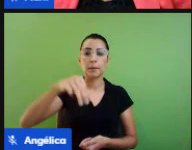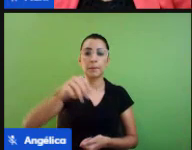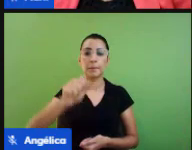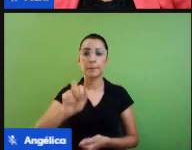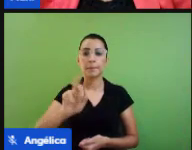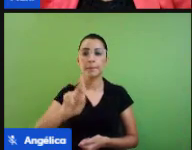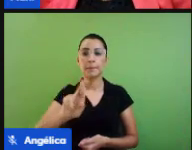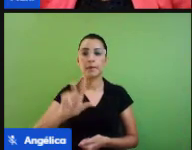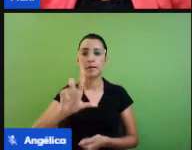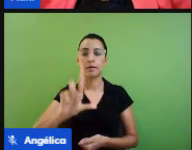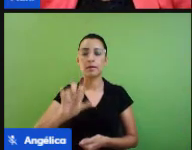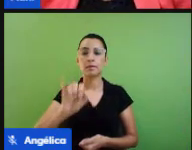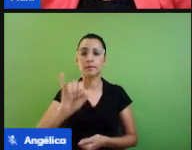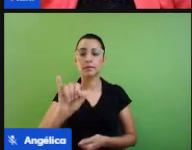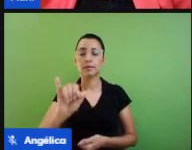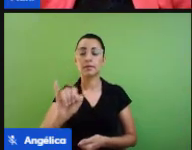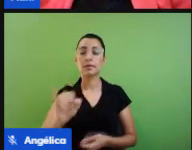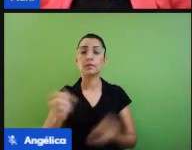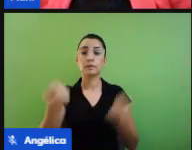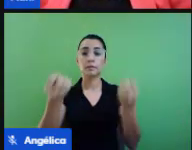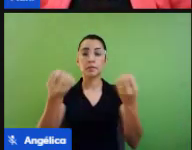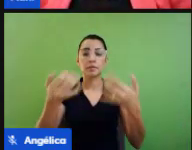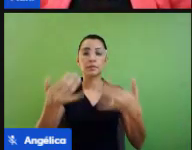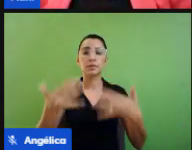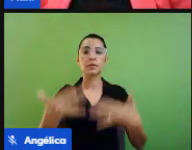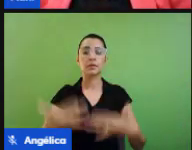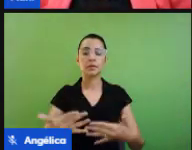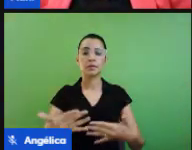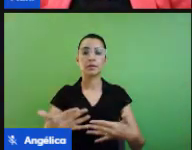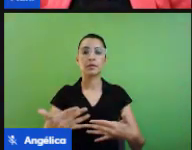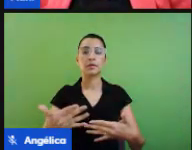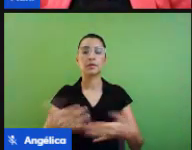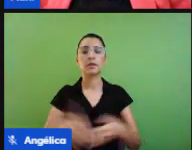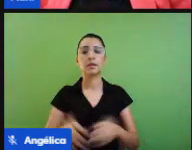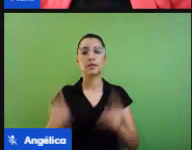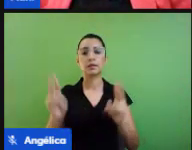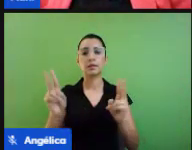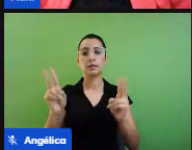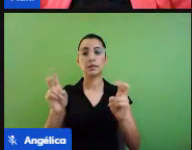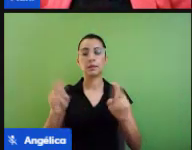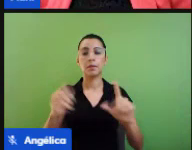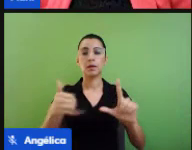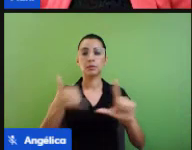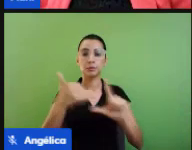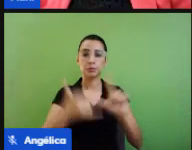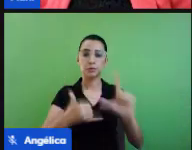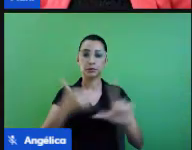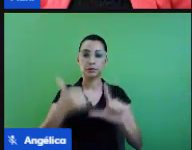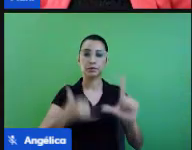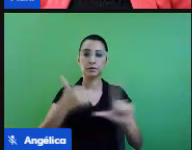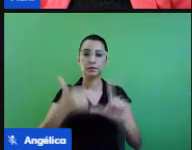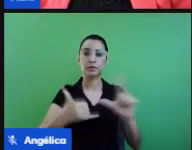que vai conversar com vocês sobre a ludicidade.